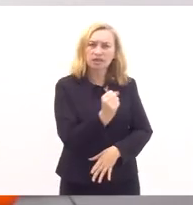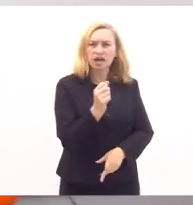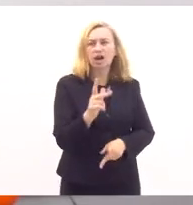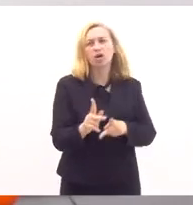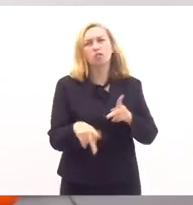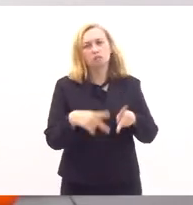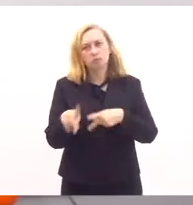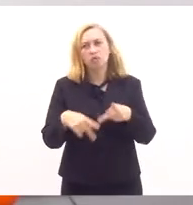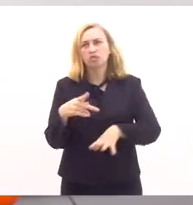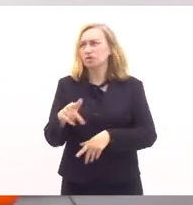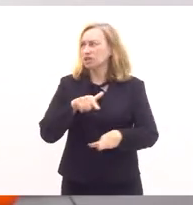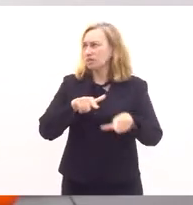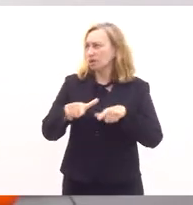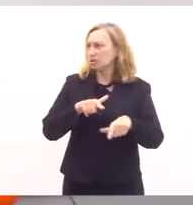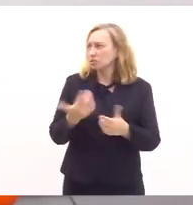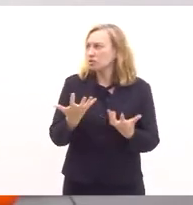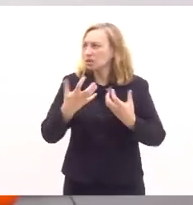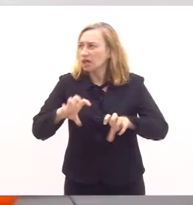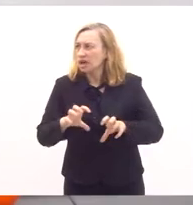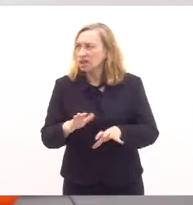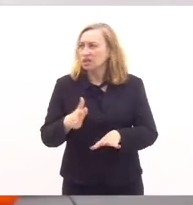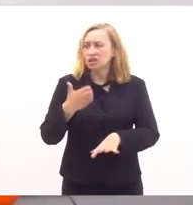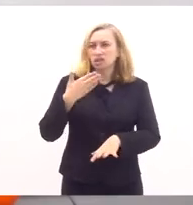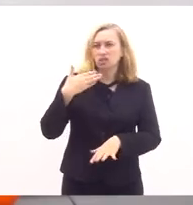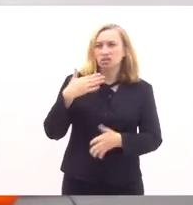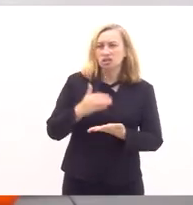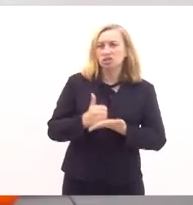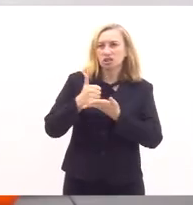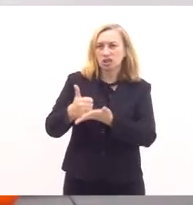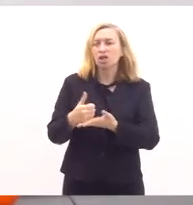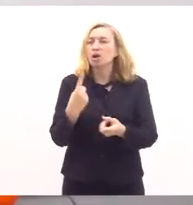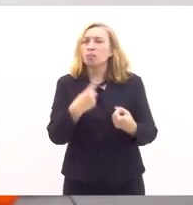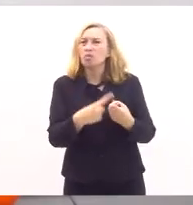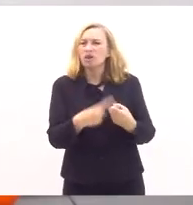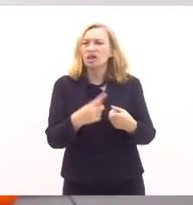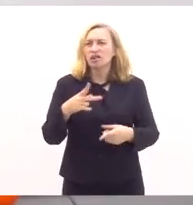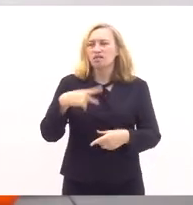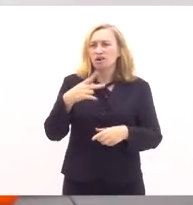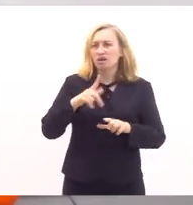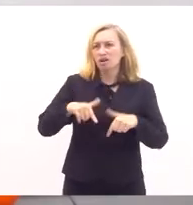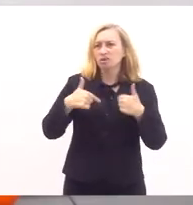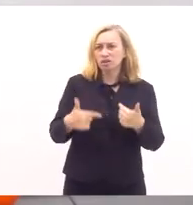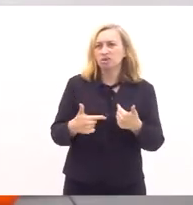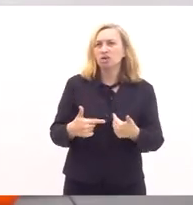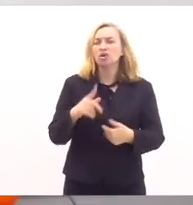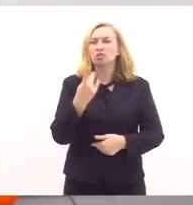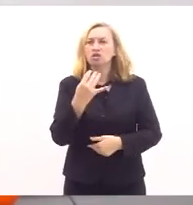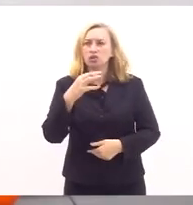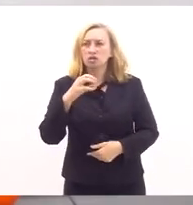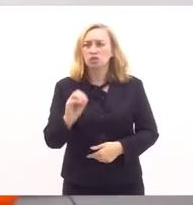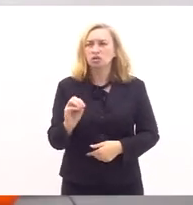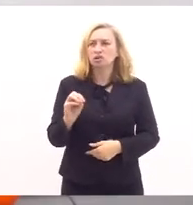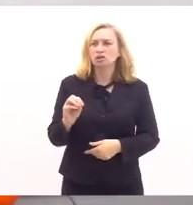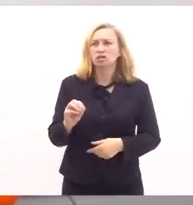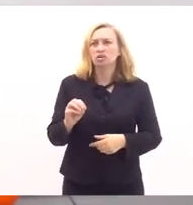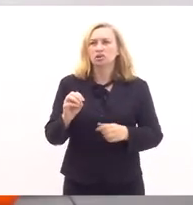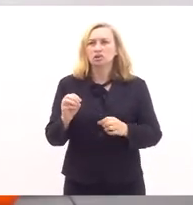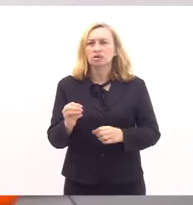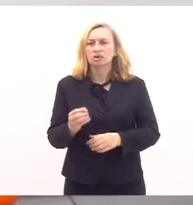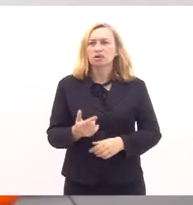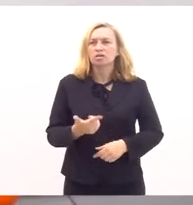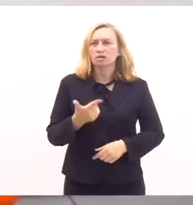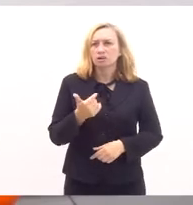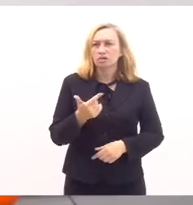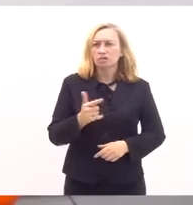trabalhador tenha dignidade, entende? Porque se fazer uma operação com drone, com armas de ponta,